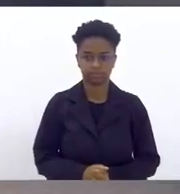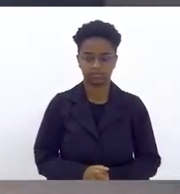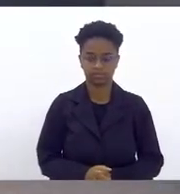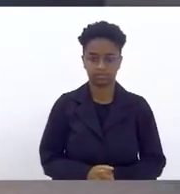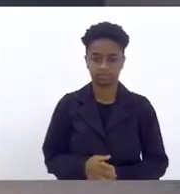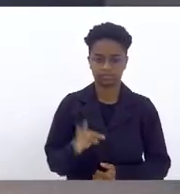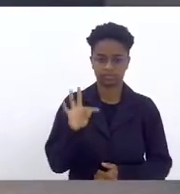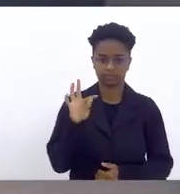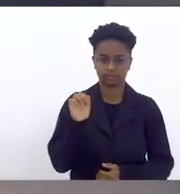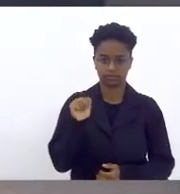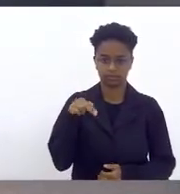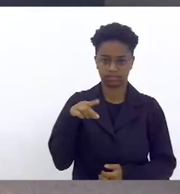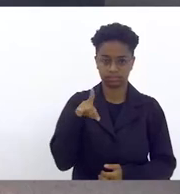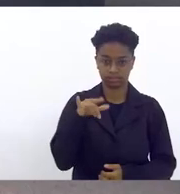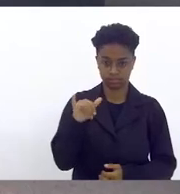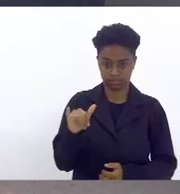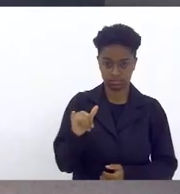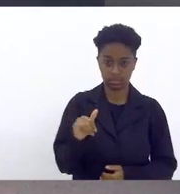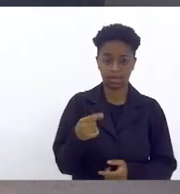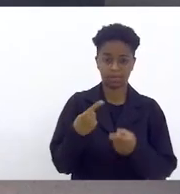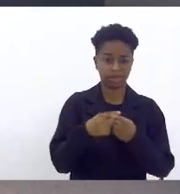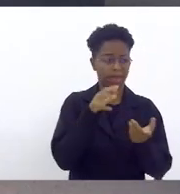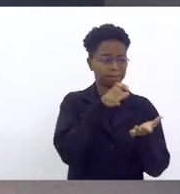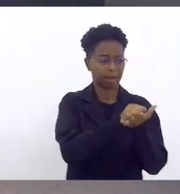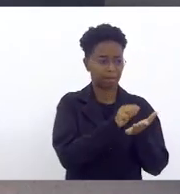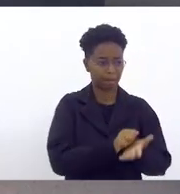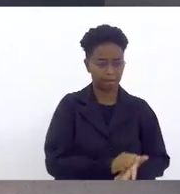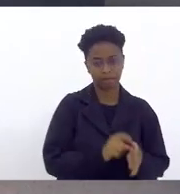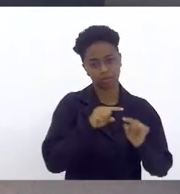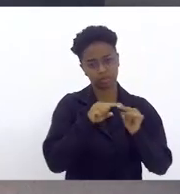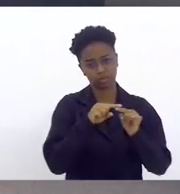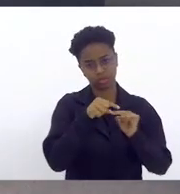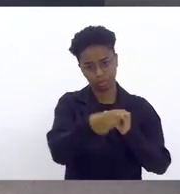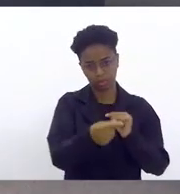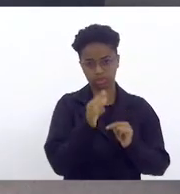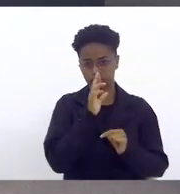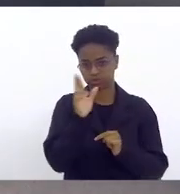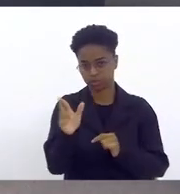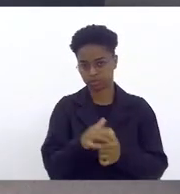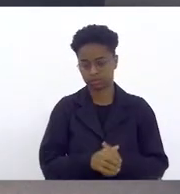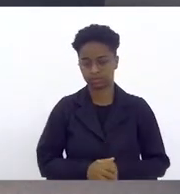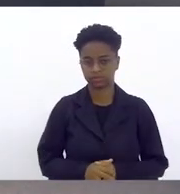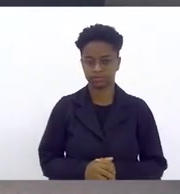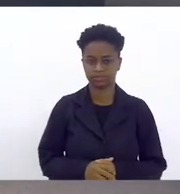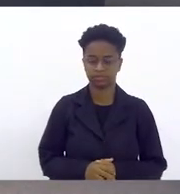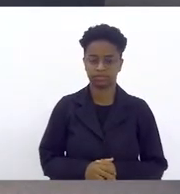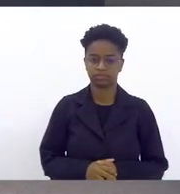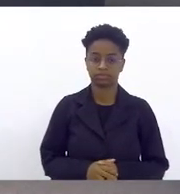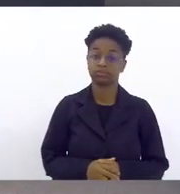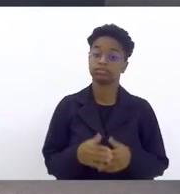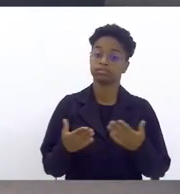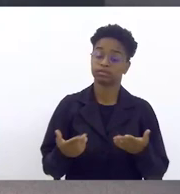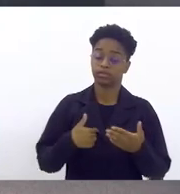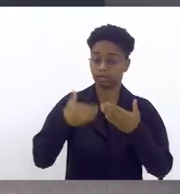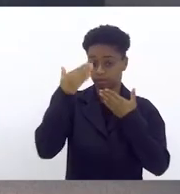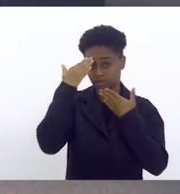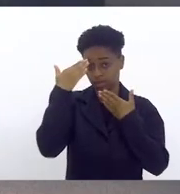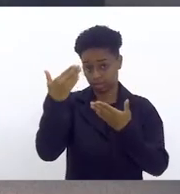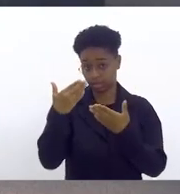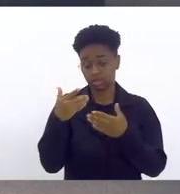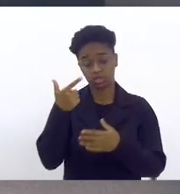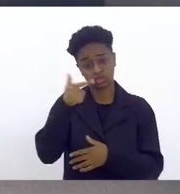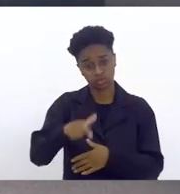porque aí o ministro né já responde aos dois Obrigado Ministro agradecer a sua apresentação